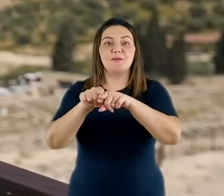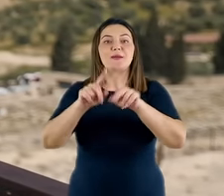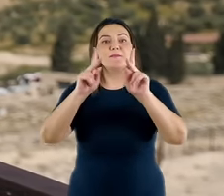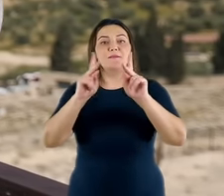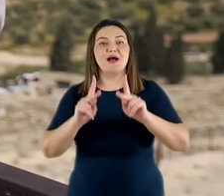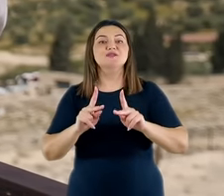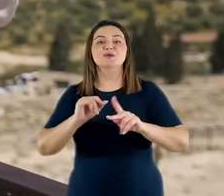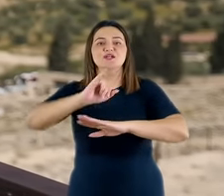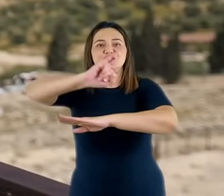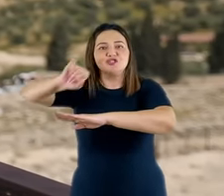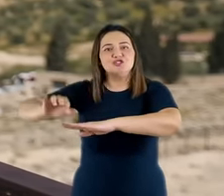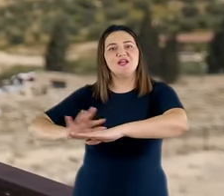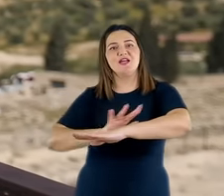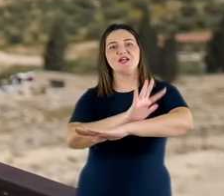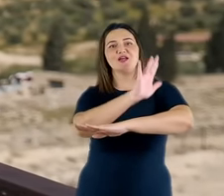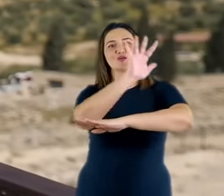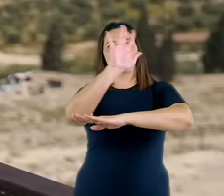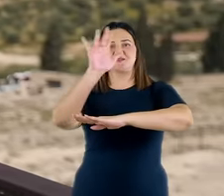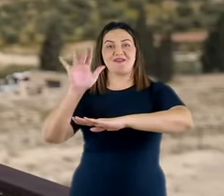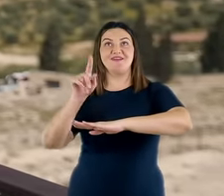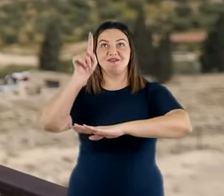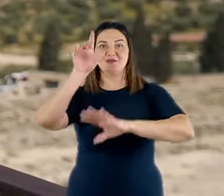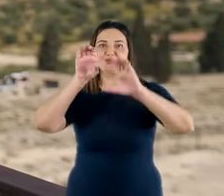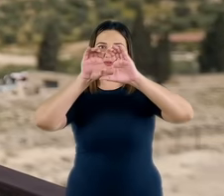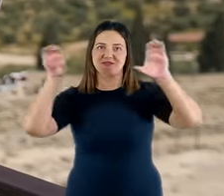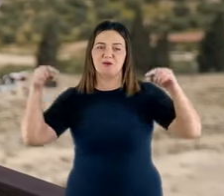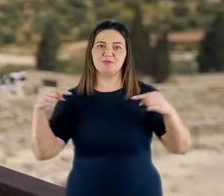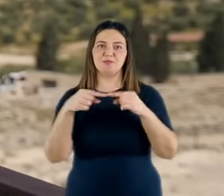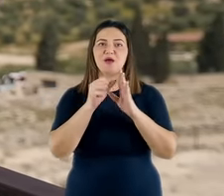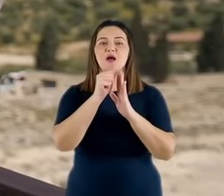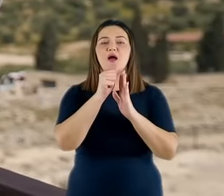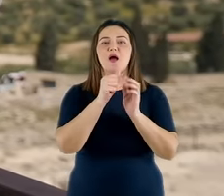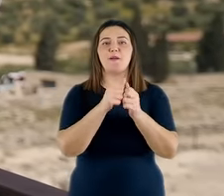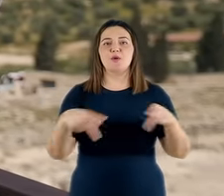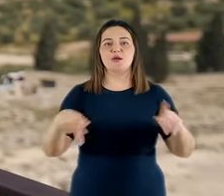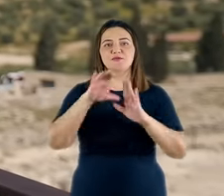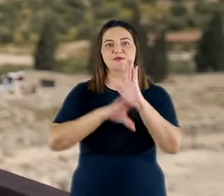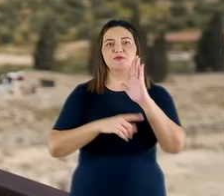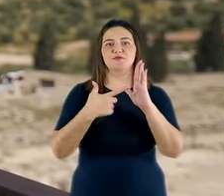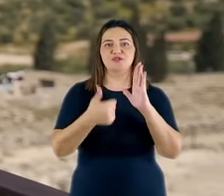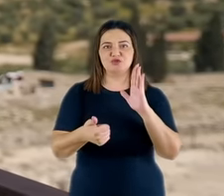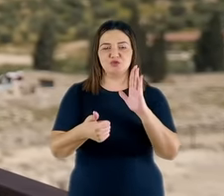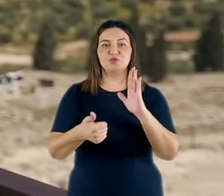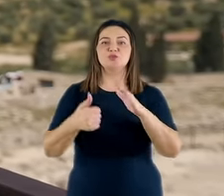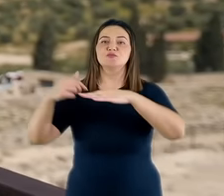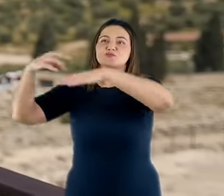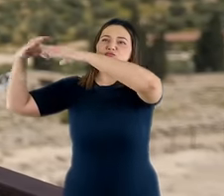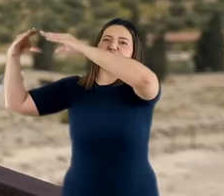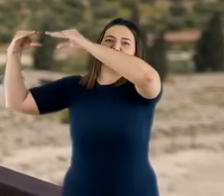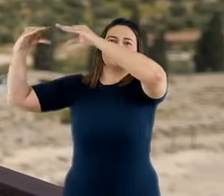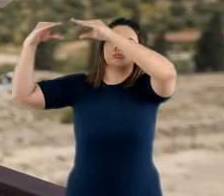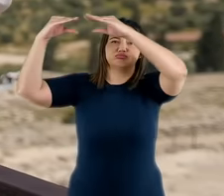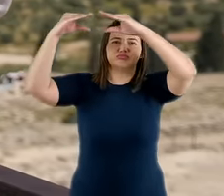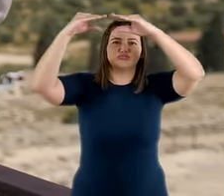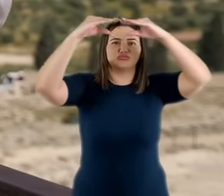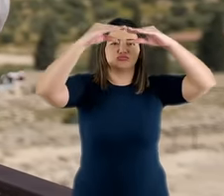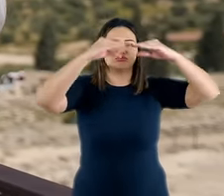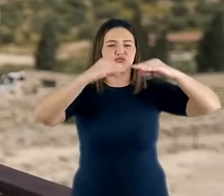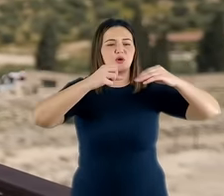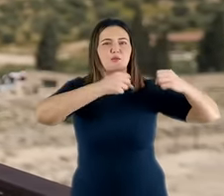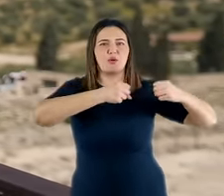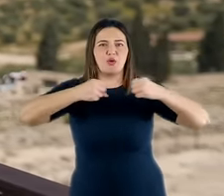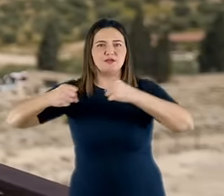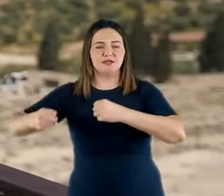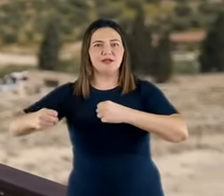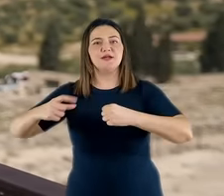a paz que se refere a Jerusalém do Céu, que de acordo com Apocalipse capítulo 21, virá com grande poder da parte